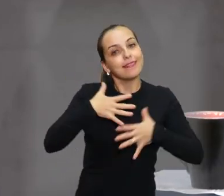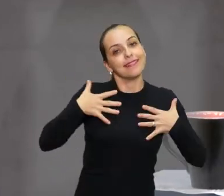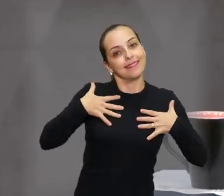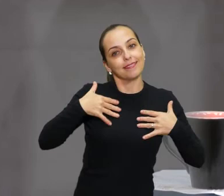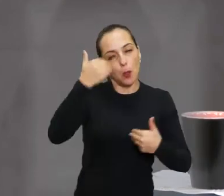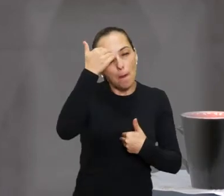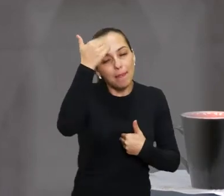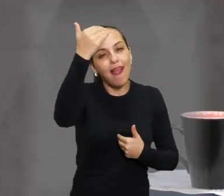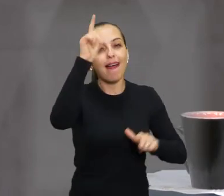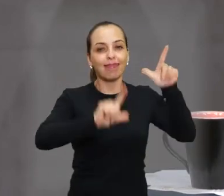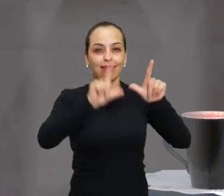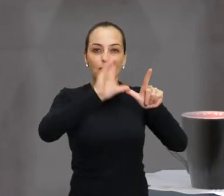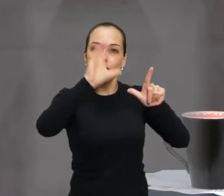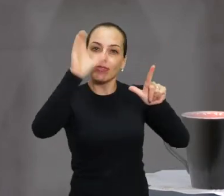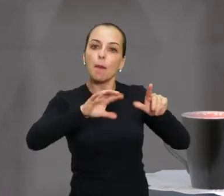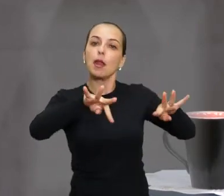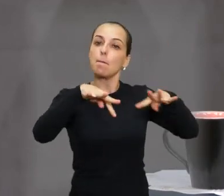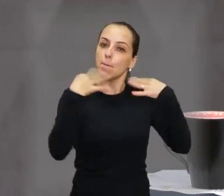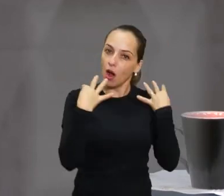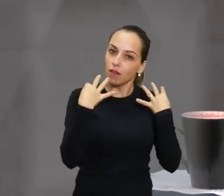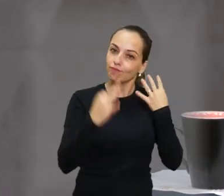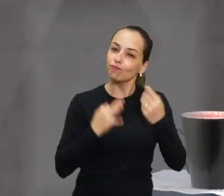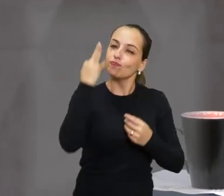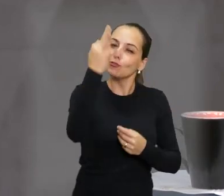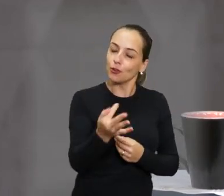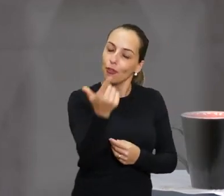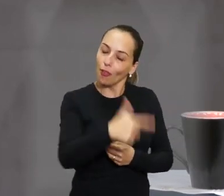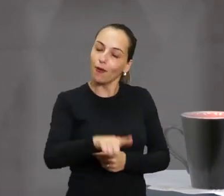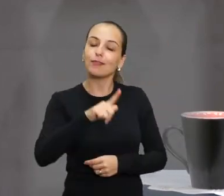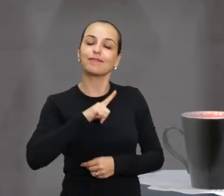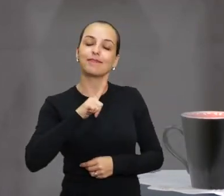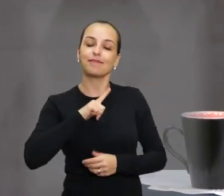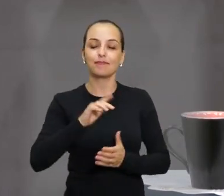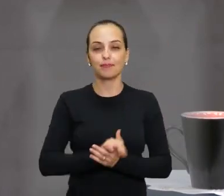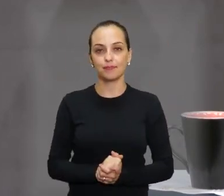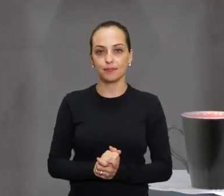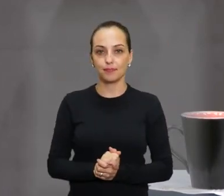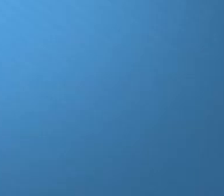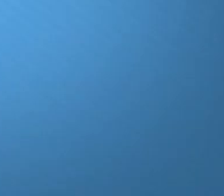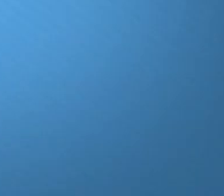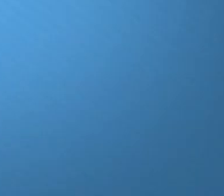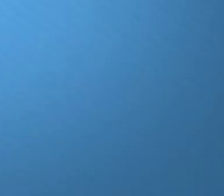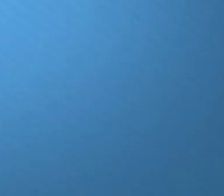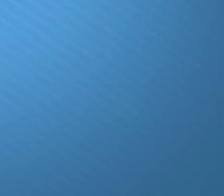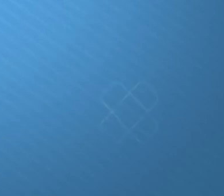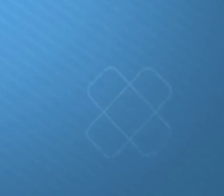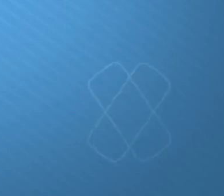saúde e o seu bem-estar. Obrigada pela sua companhia e até a próxima.